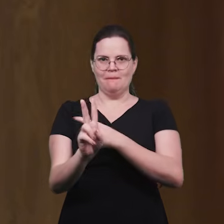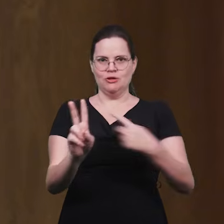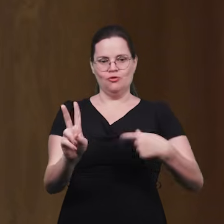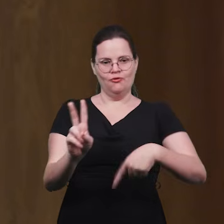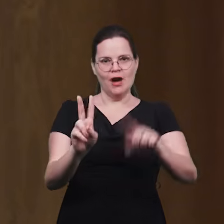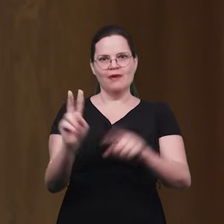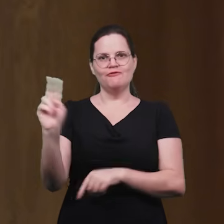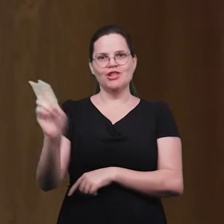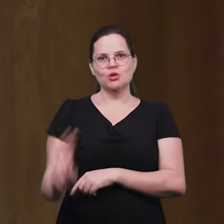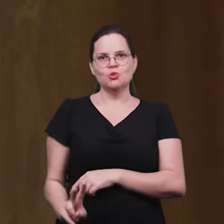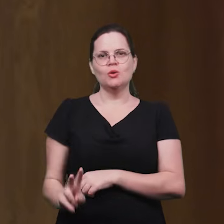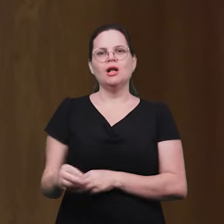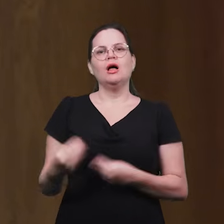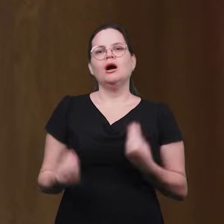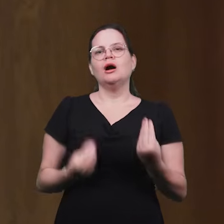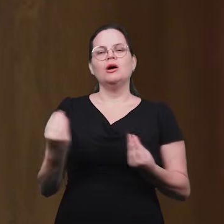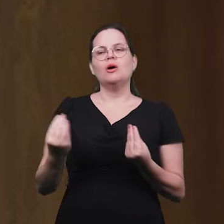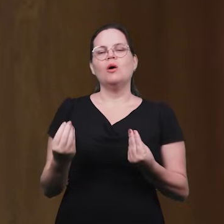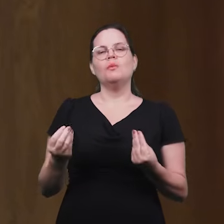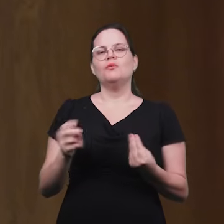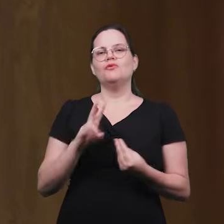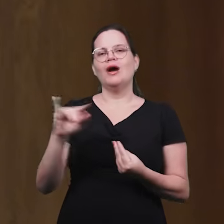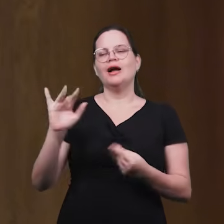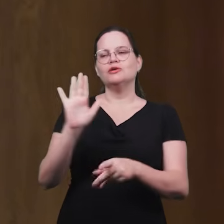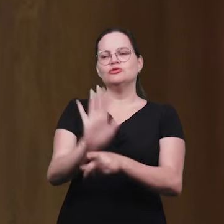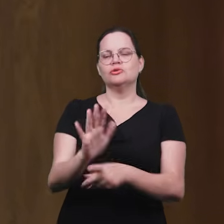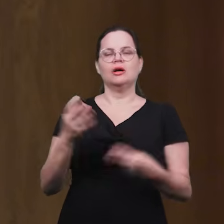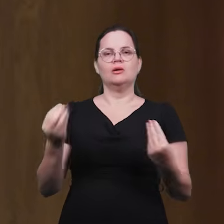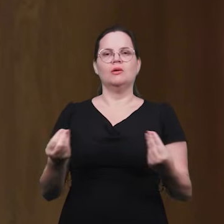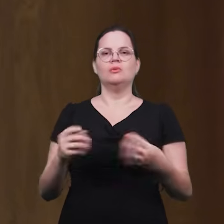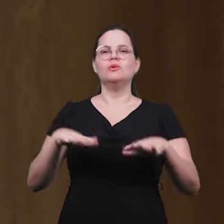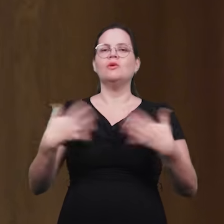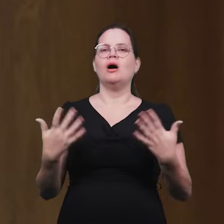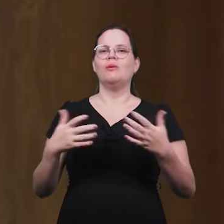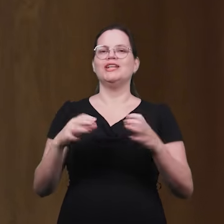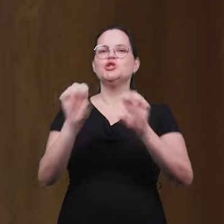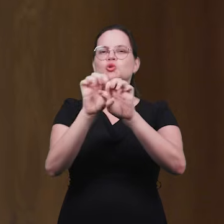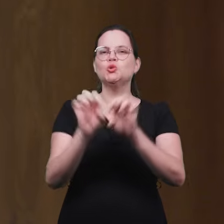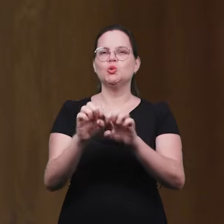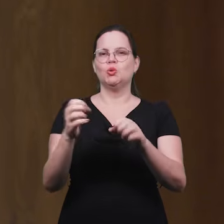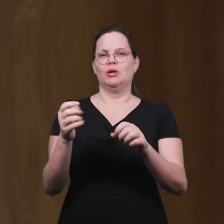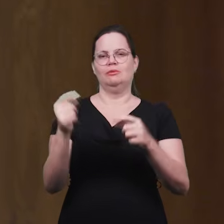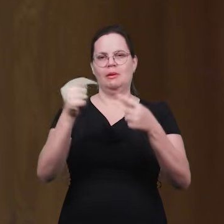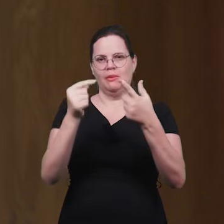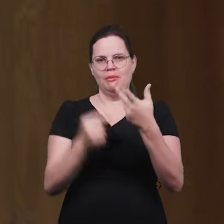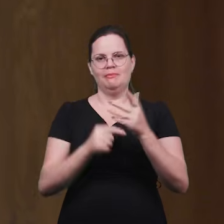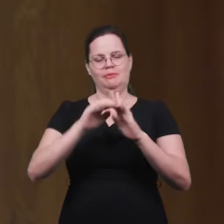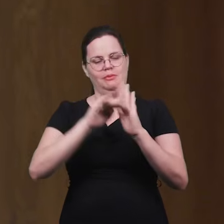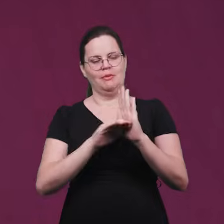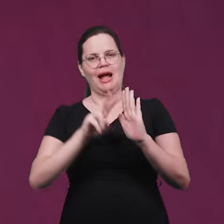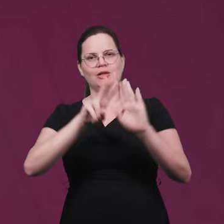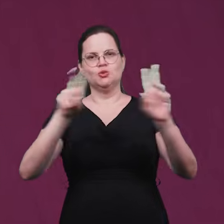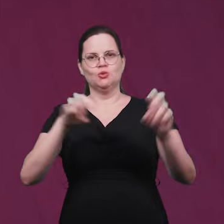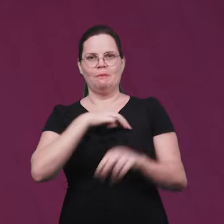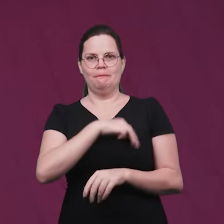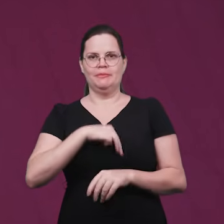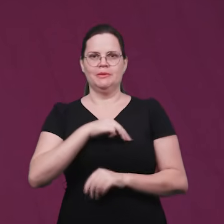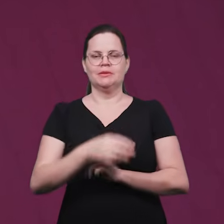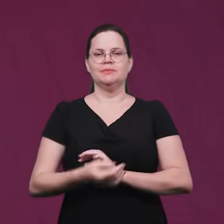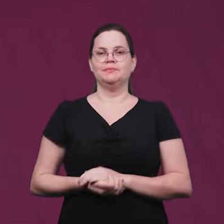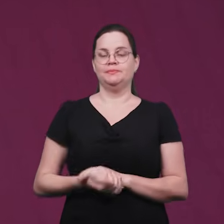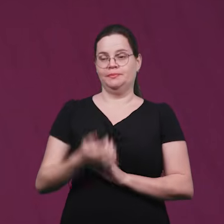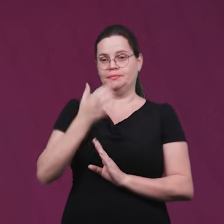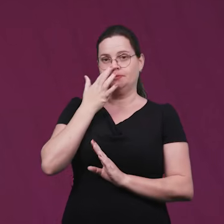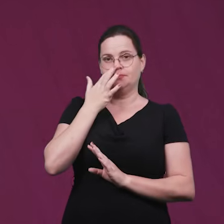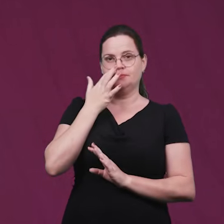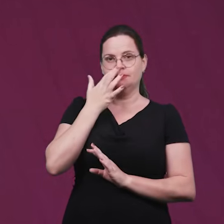2 pastores para levar ali providências e recursos? Como está estruturado essa missão? Os